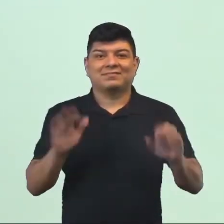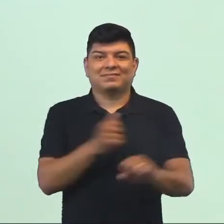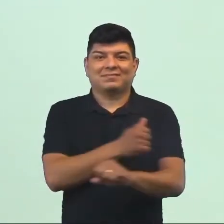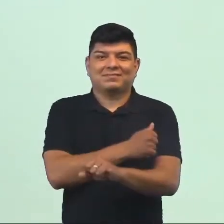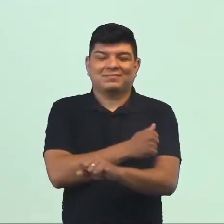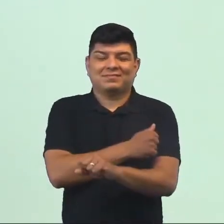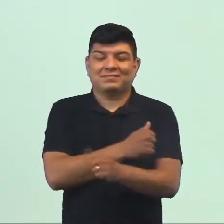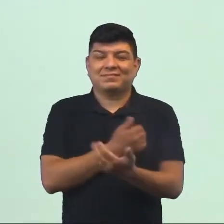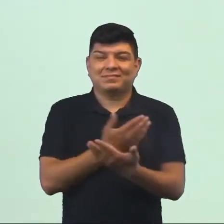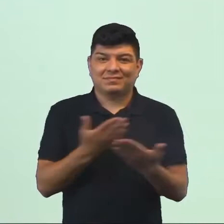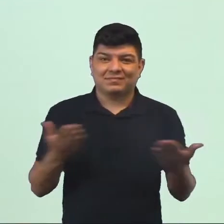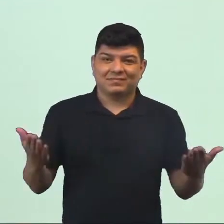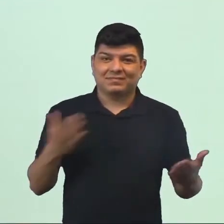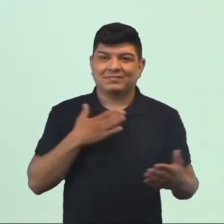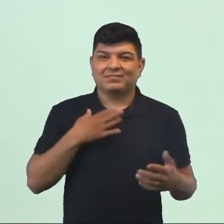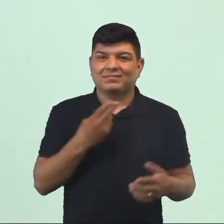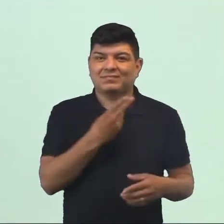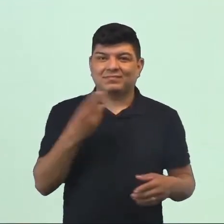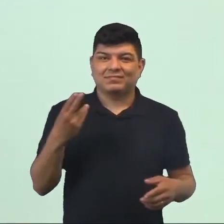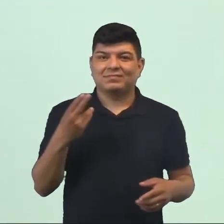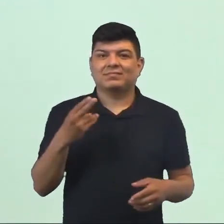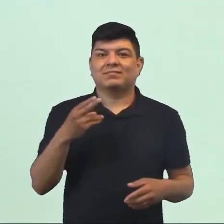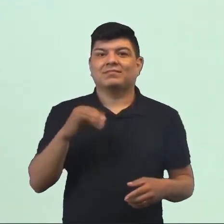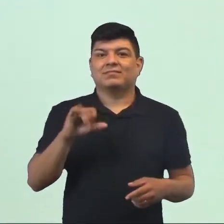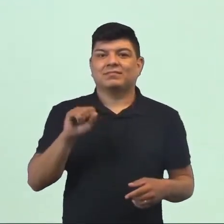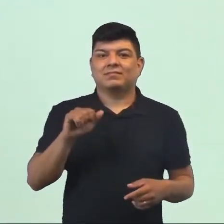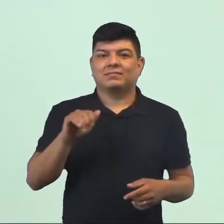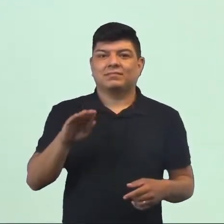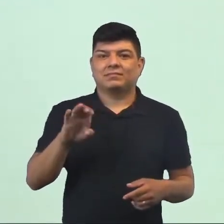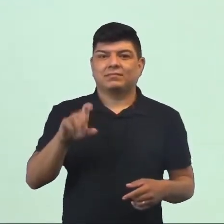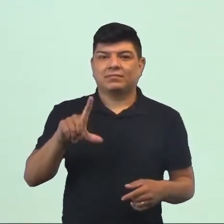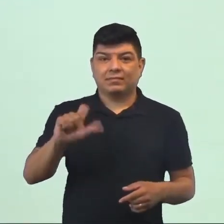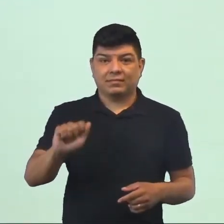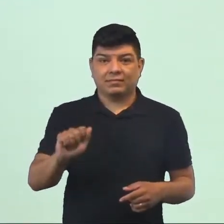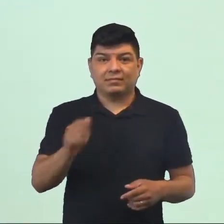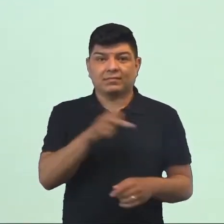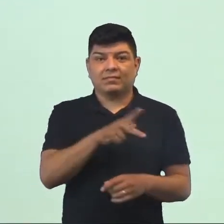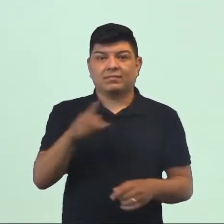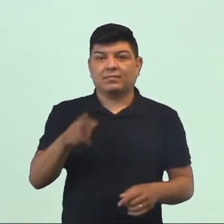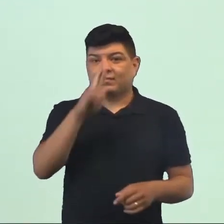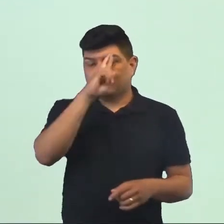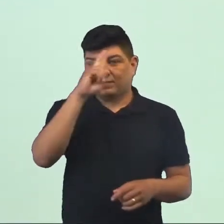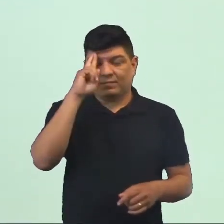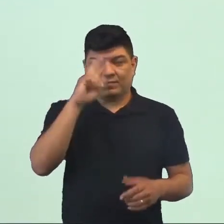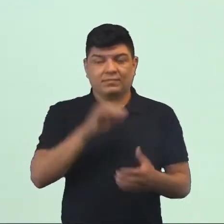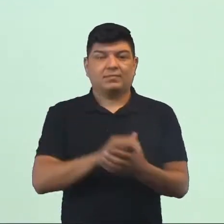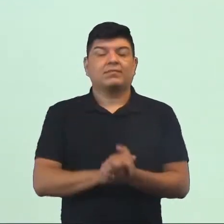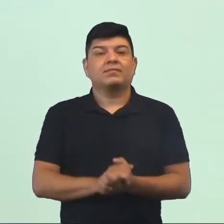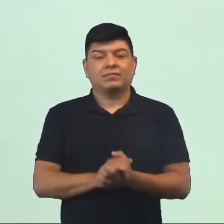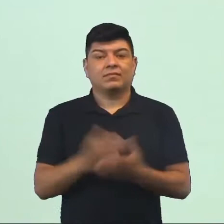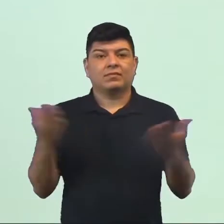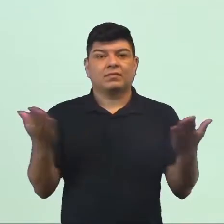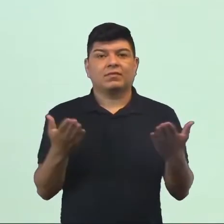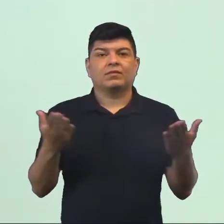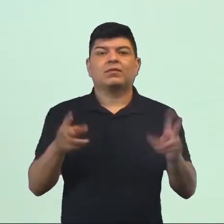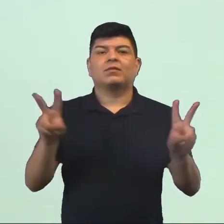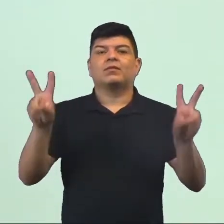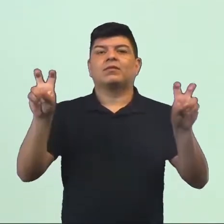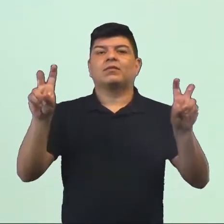Olá, alunos e alunos. Eu sou a professora Isabelle de História. Na aula de hoje, vamos falar de